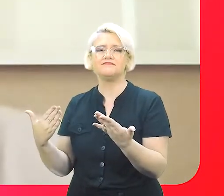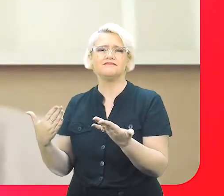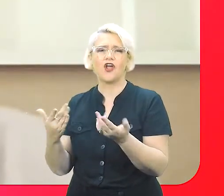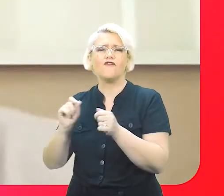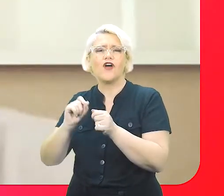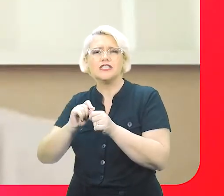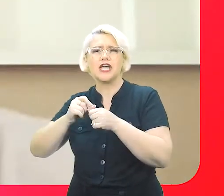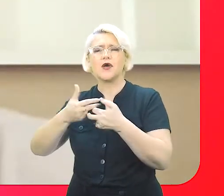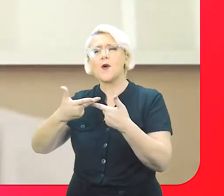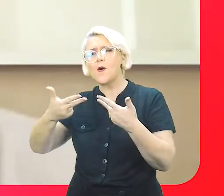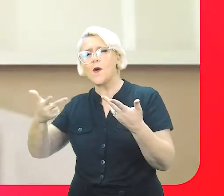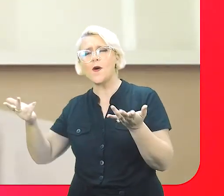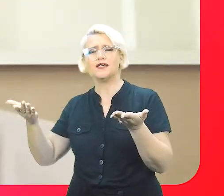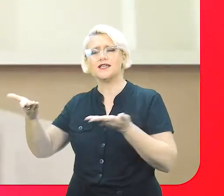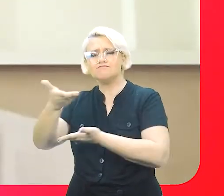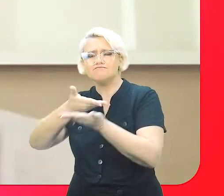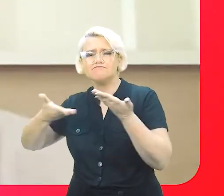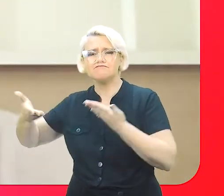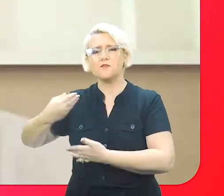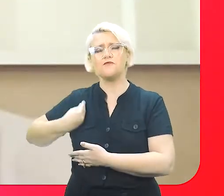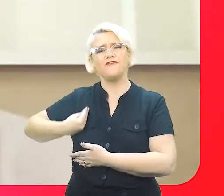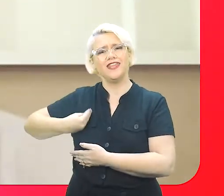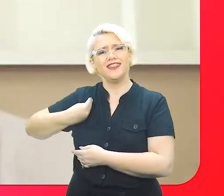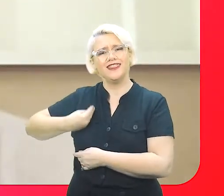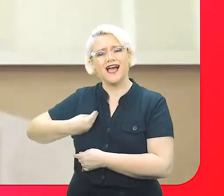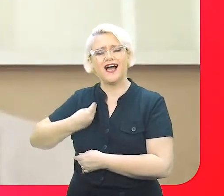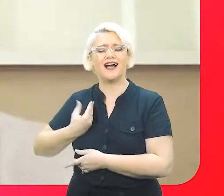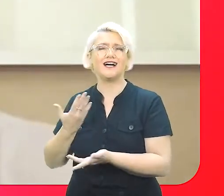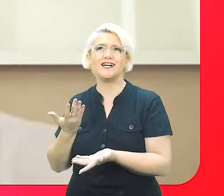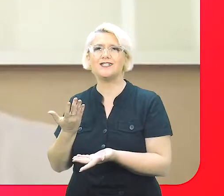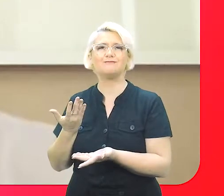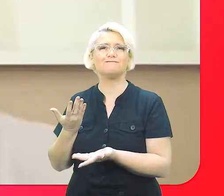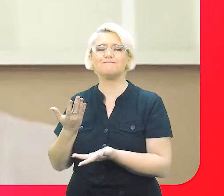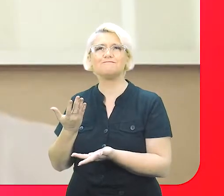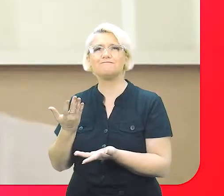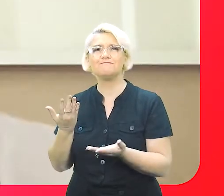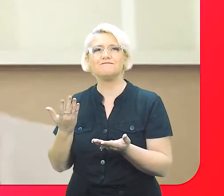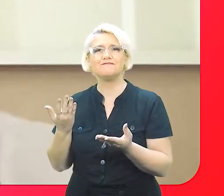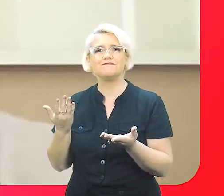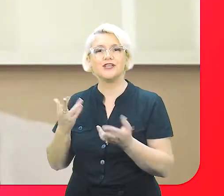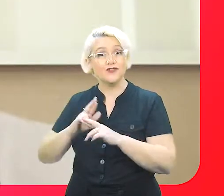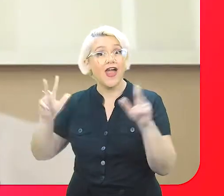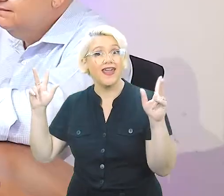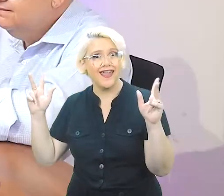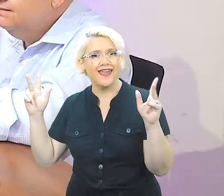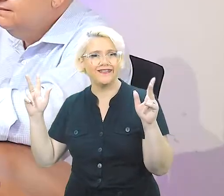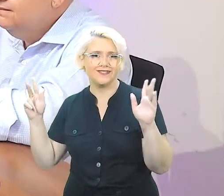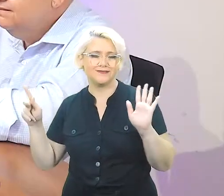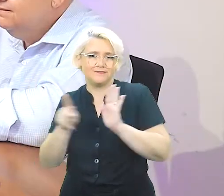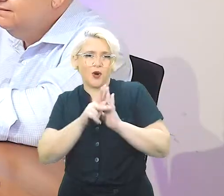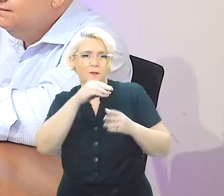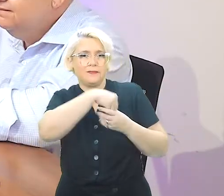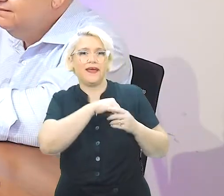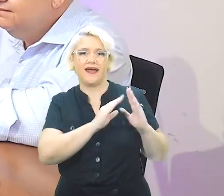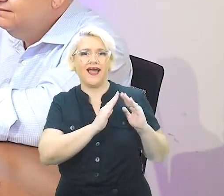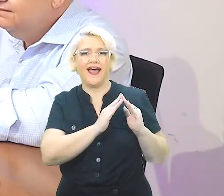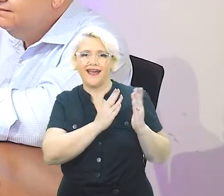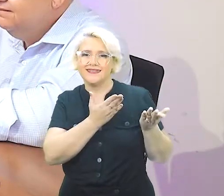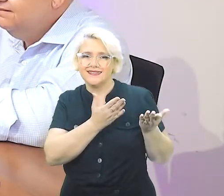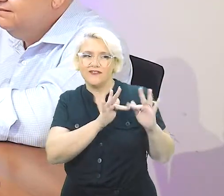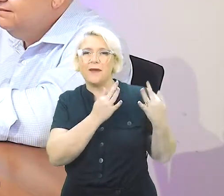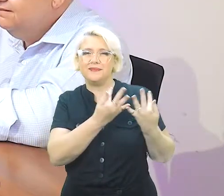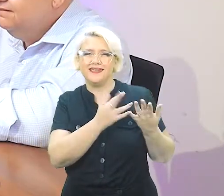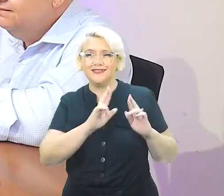enfim, fazer uma vida assim diferente da vida